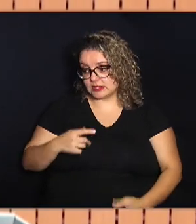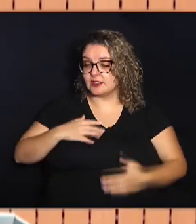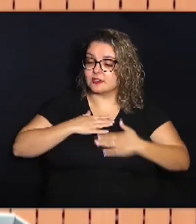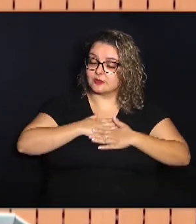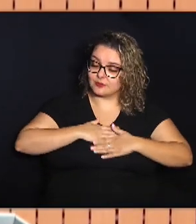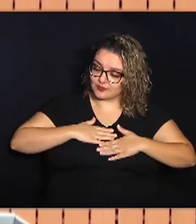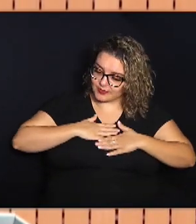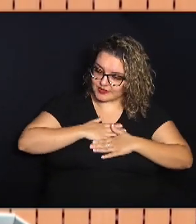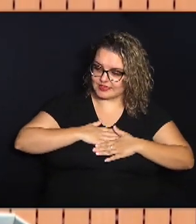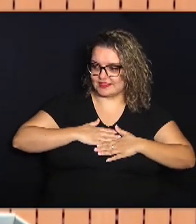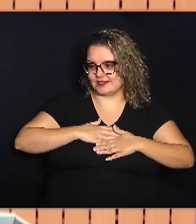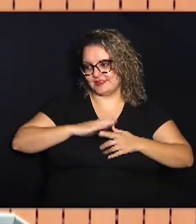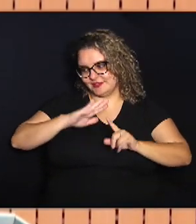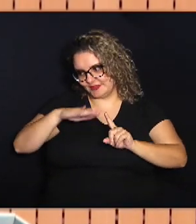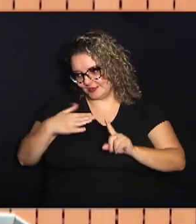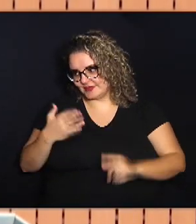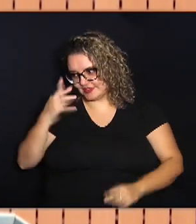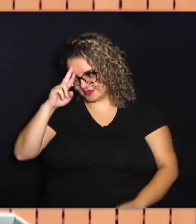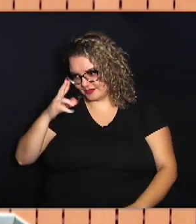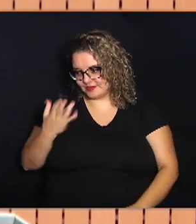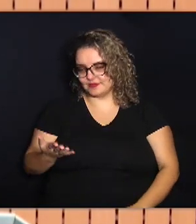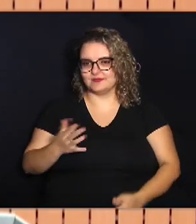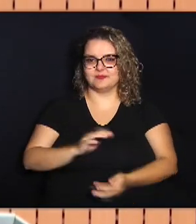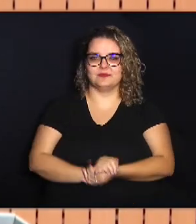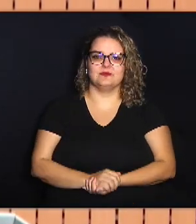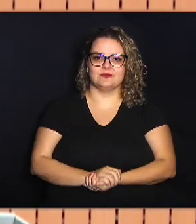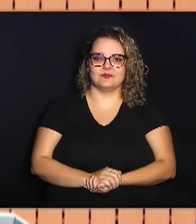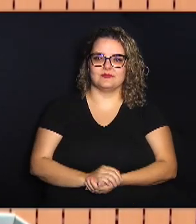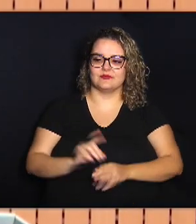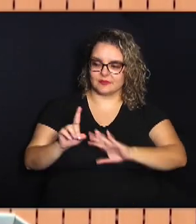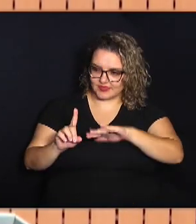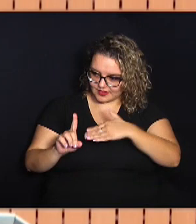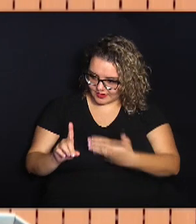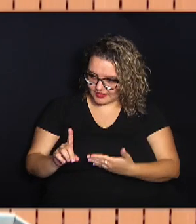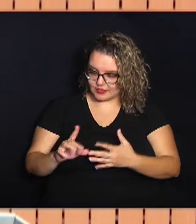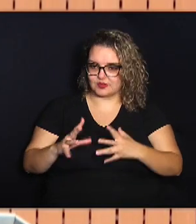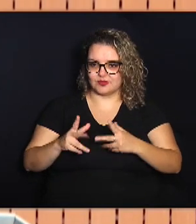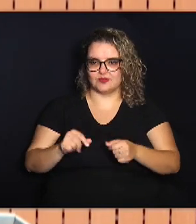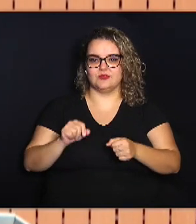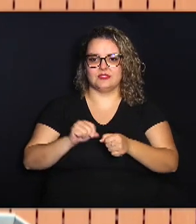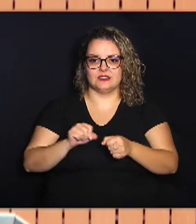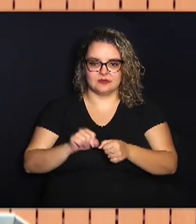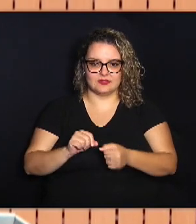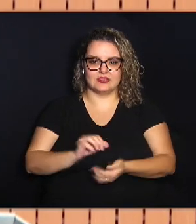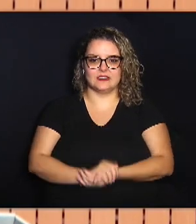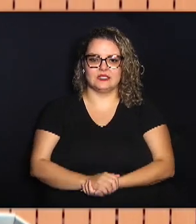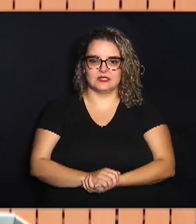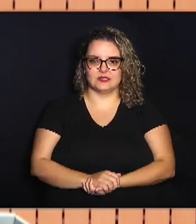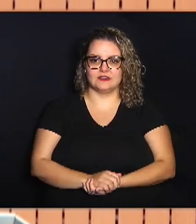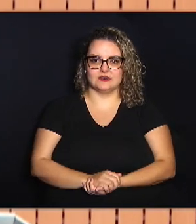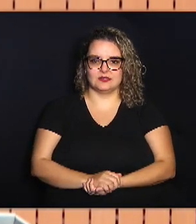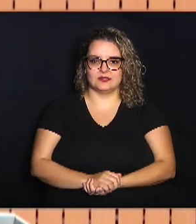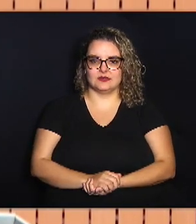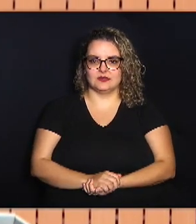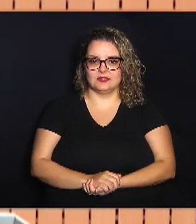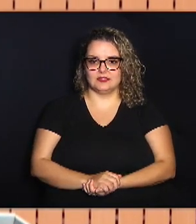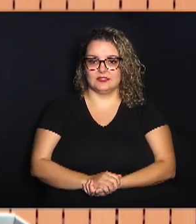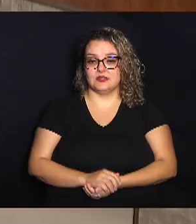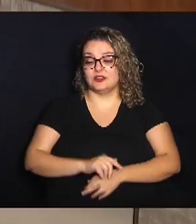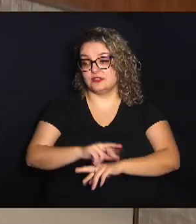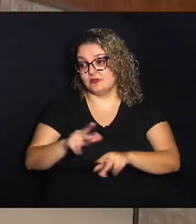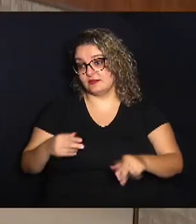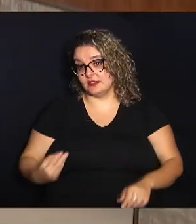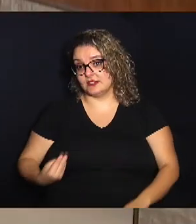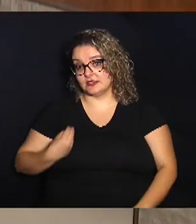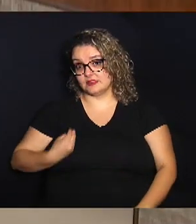satisfação, poder homenageá-lo, né, honrar o senhor, né, por tudo que o senhor tem feito, né, e realizado na vida de muitas pessoas e muitas